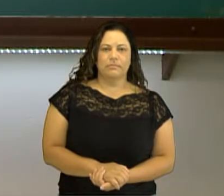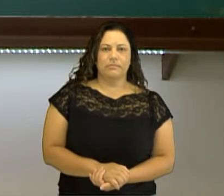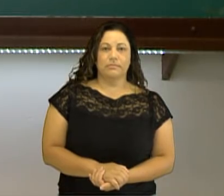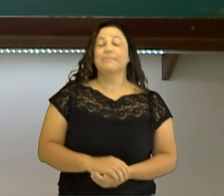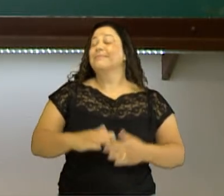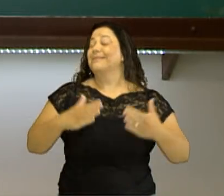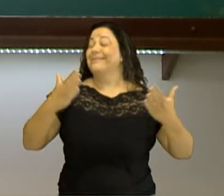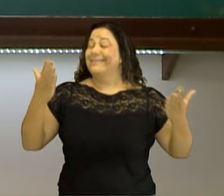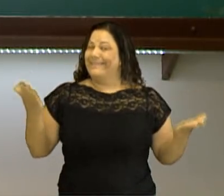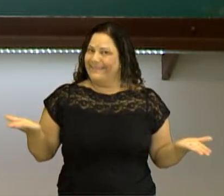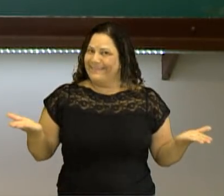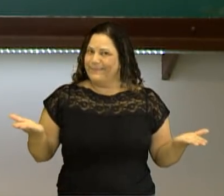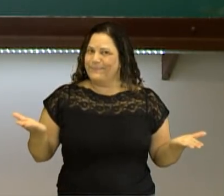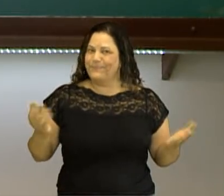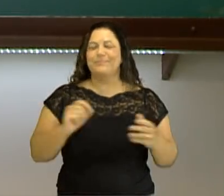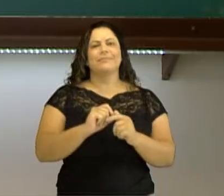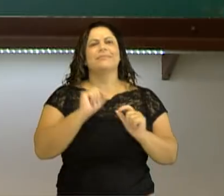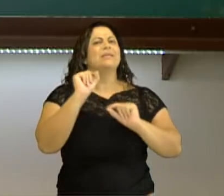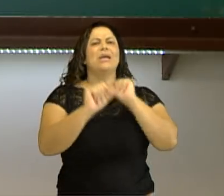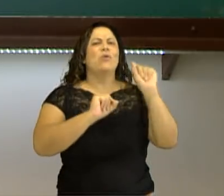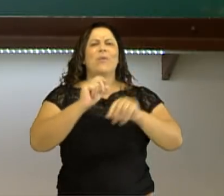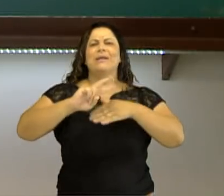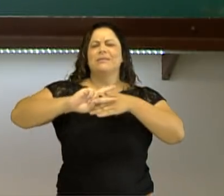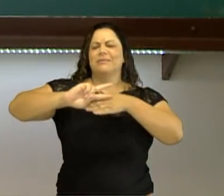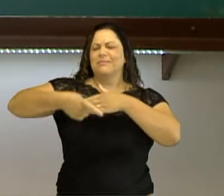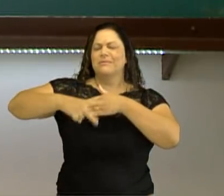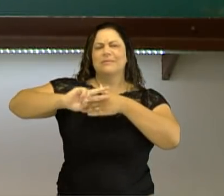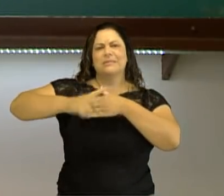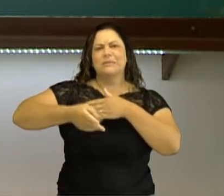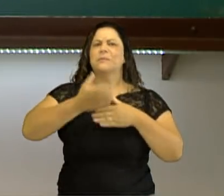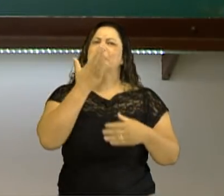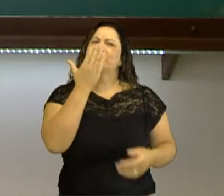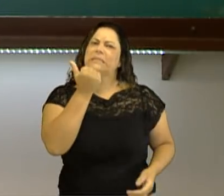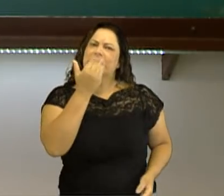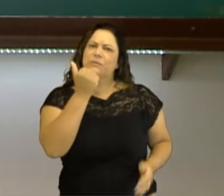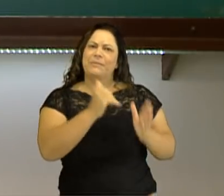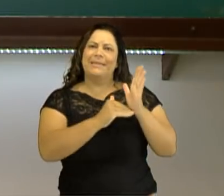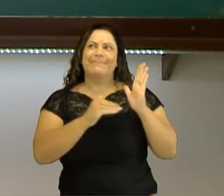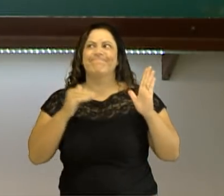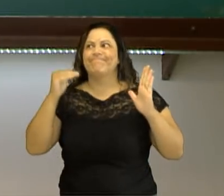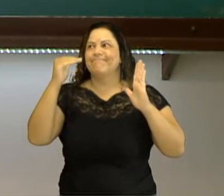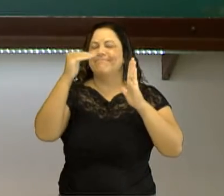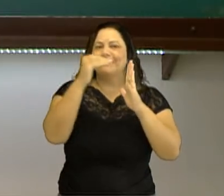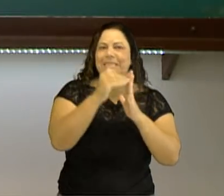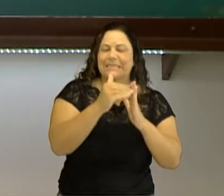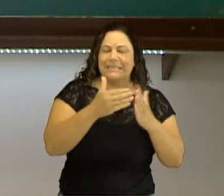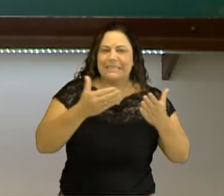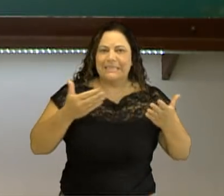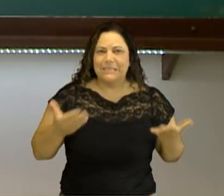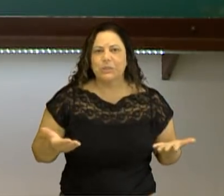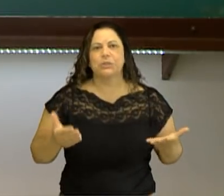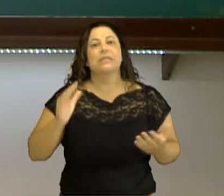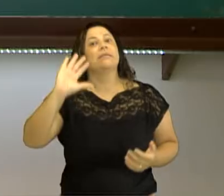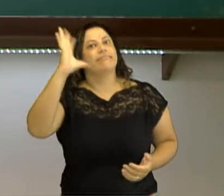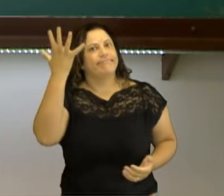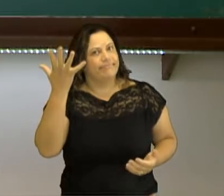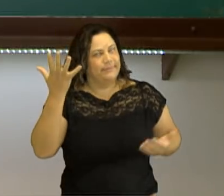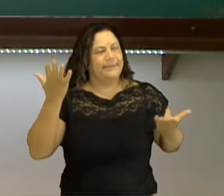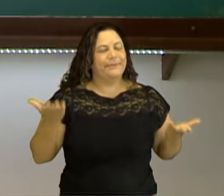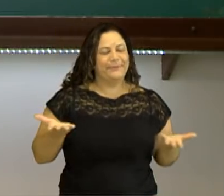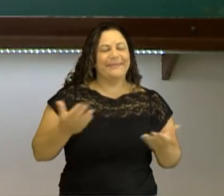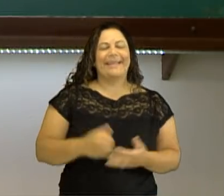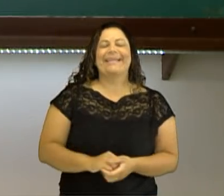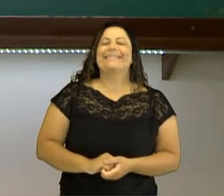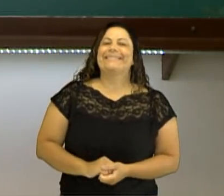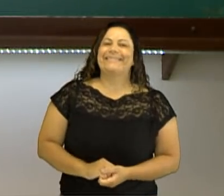E então, quais são as consequências do consumo exagerado, né, que muitas vezes acaba acontecendo desse